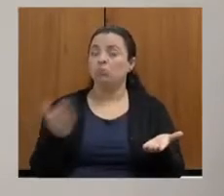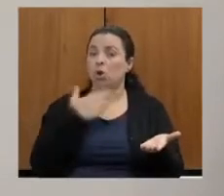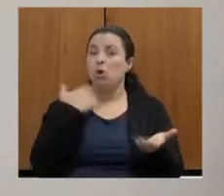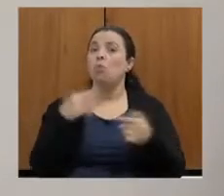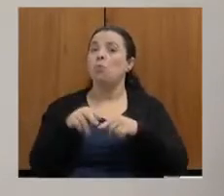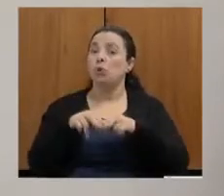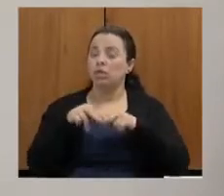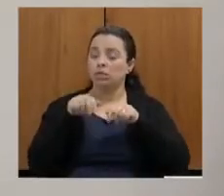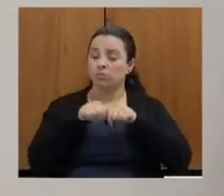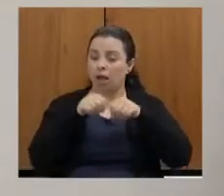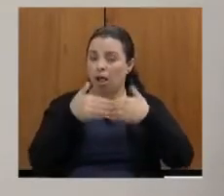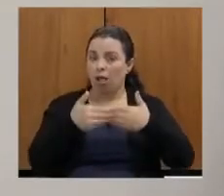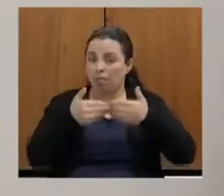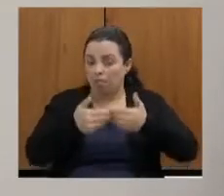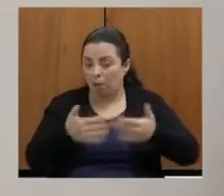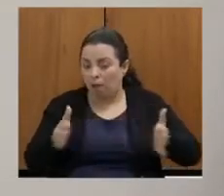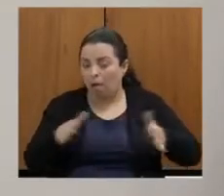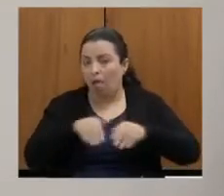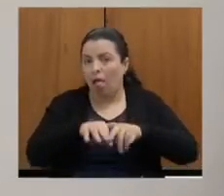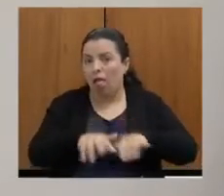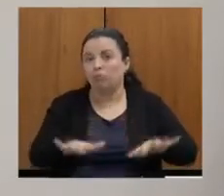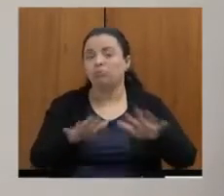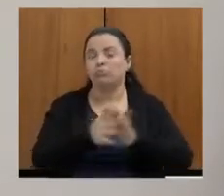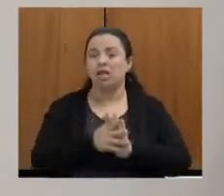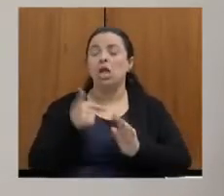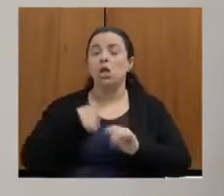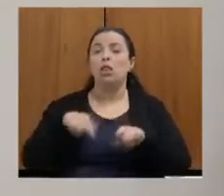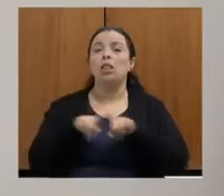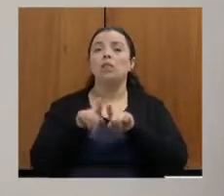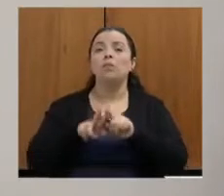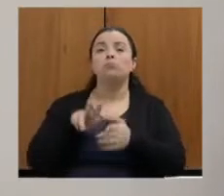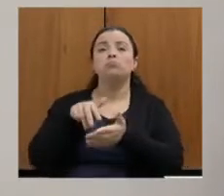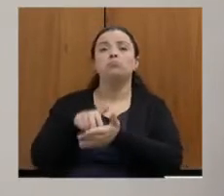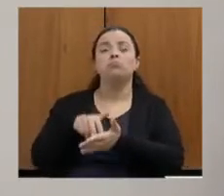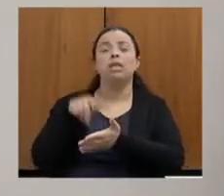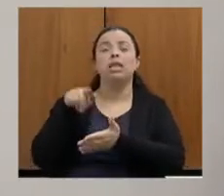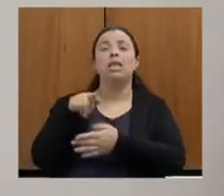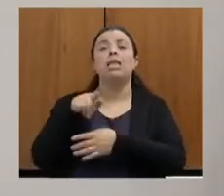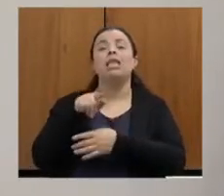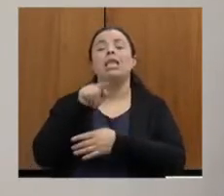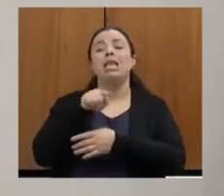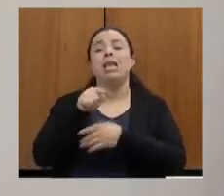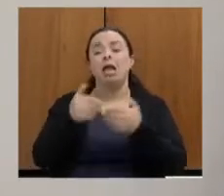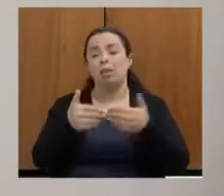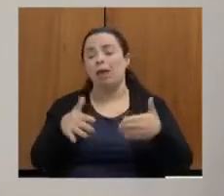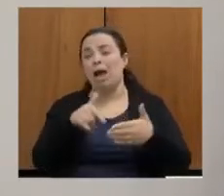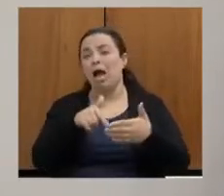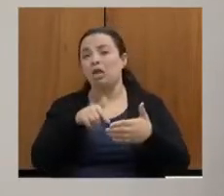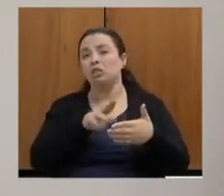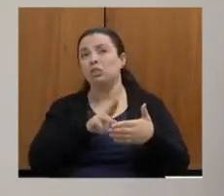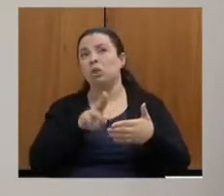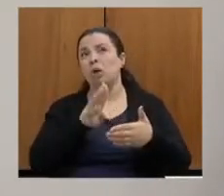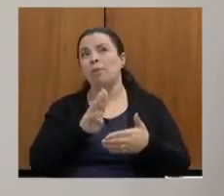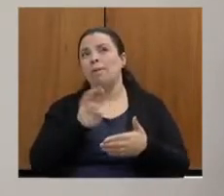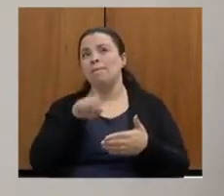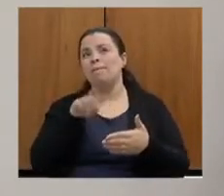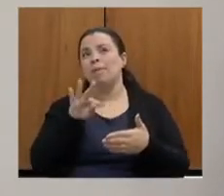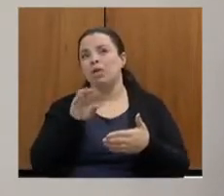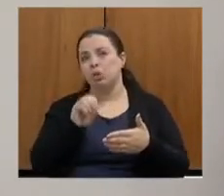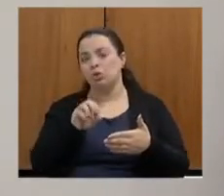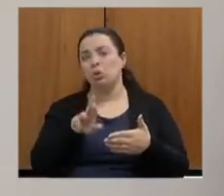pela primeira vez em dezembro de 2015 que foi quando é